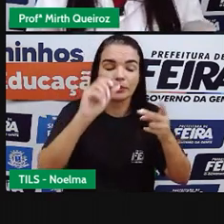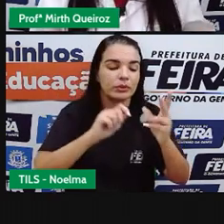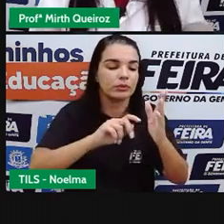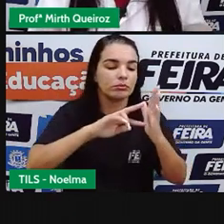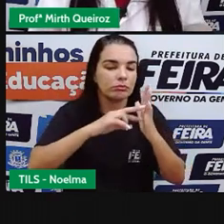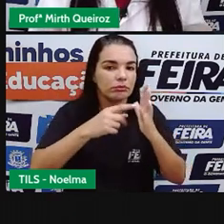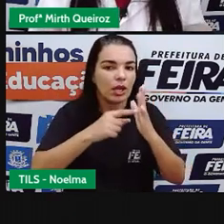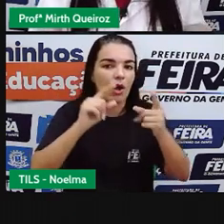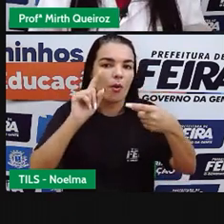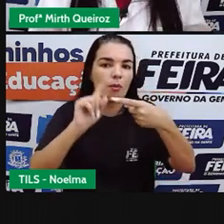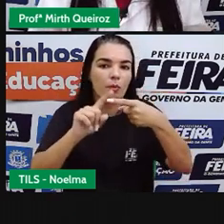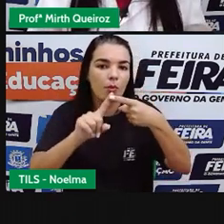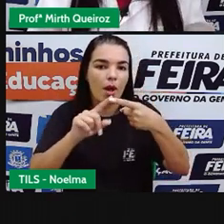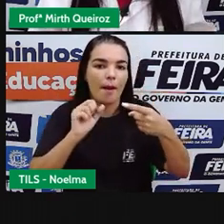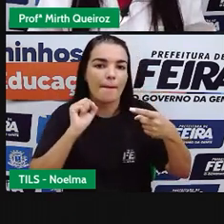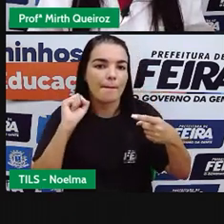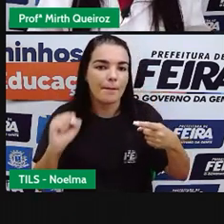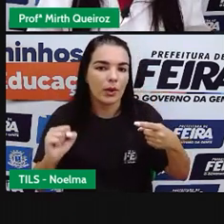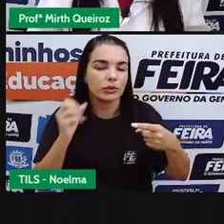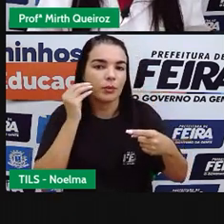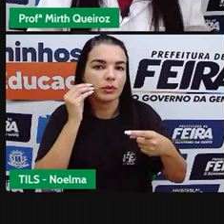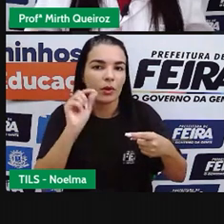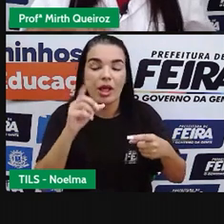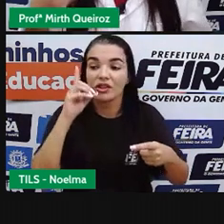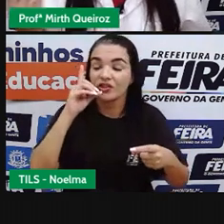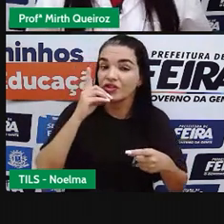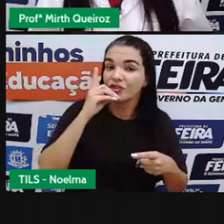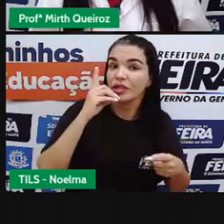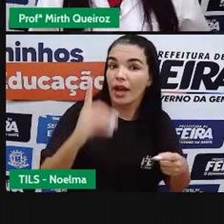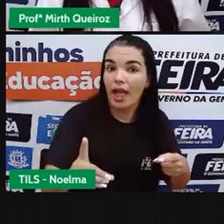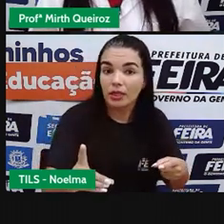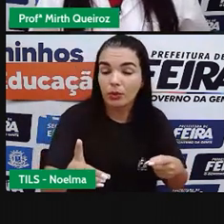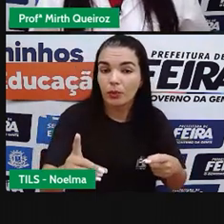formas. Uma das formas seria o discurso direto